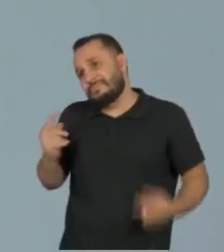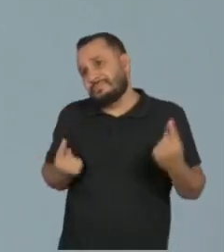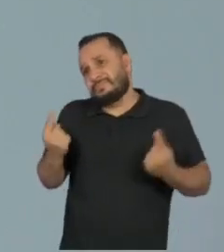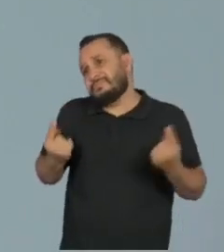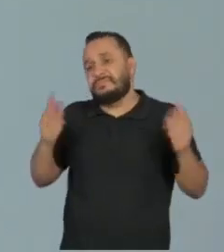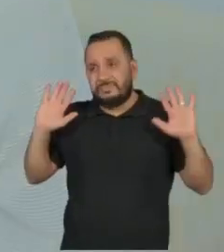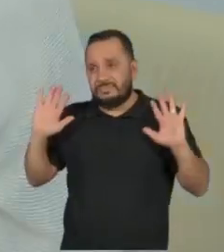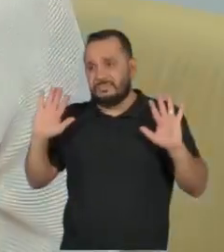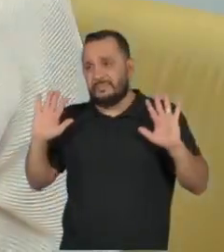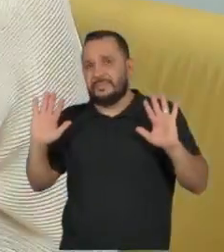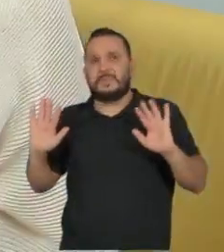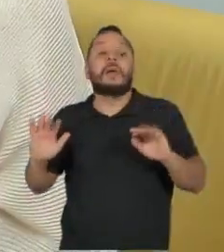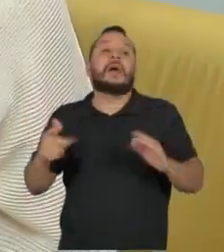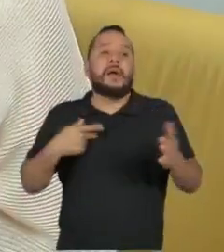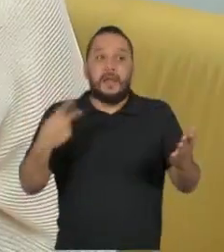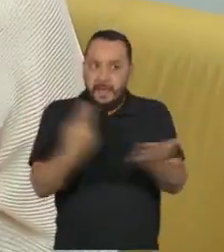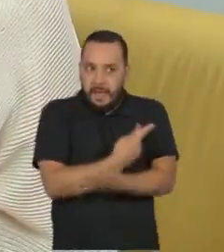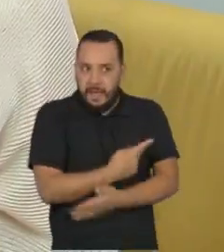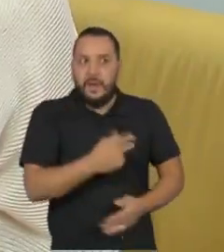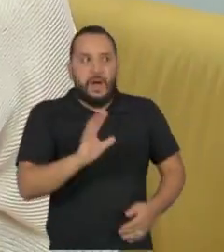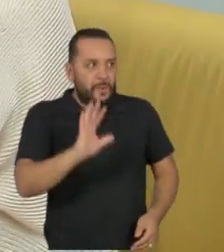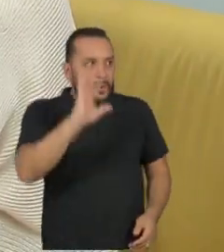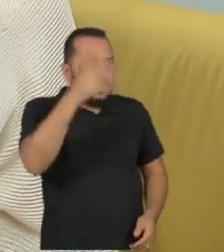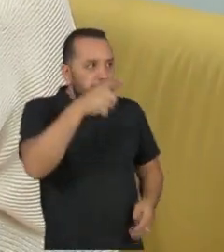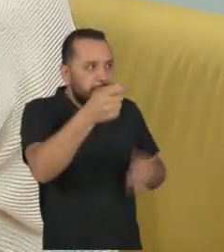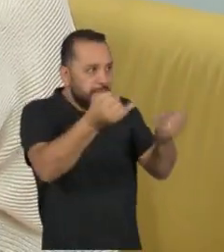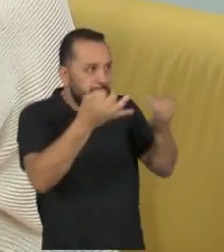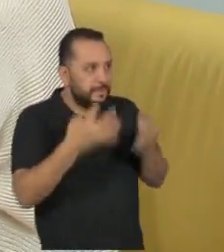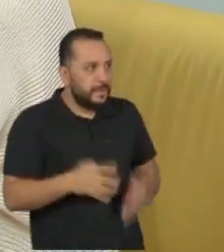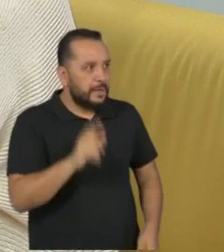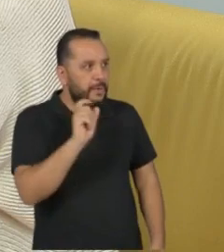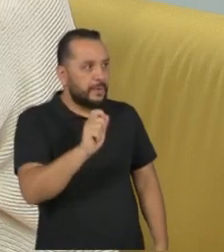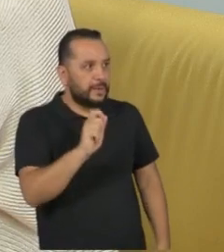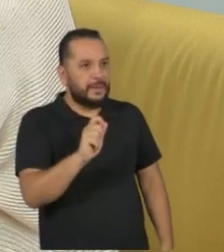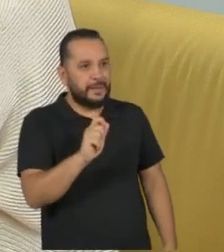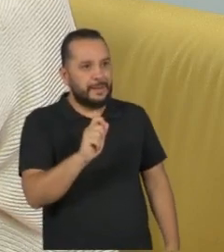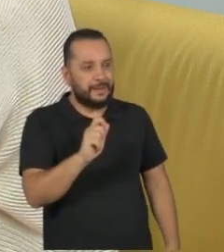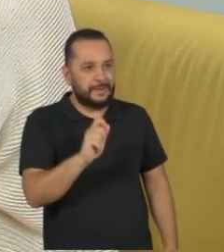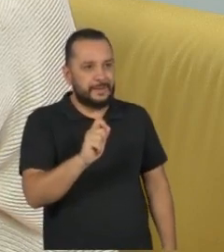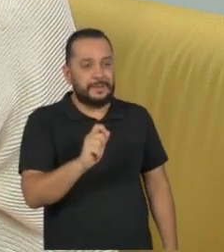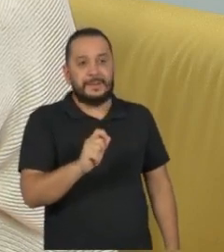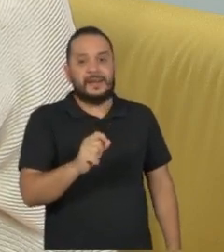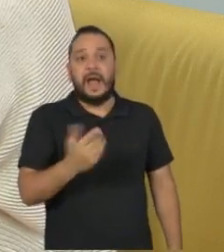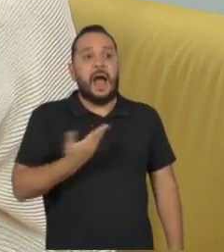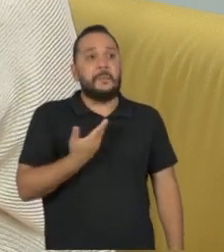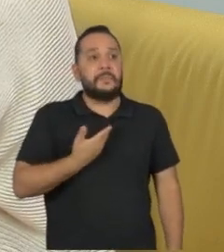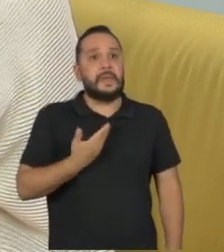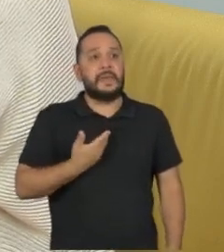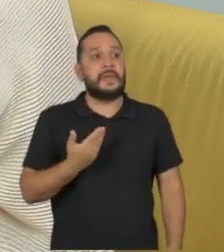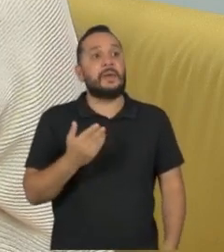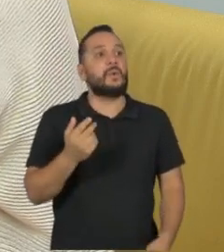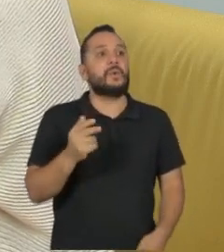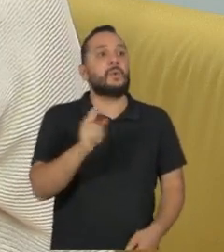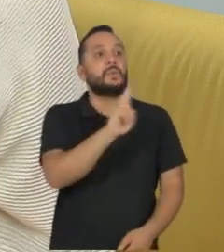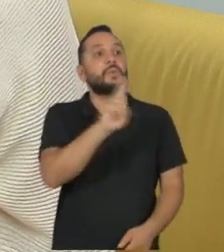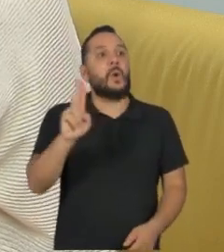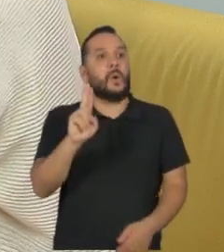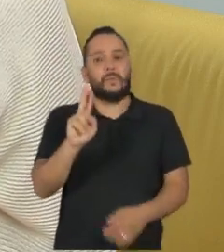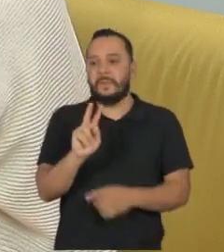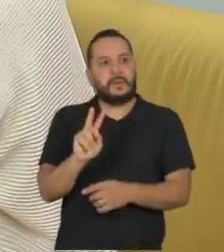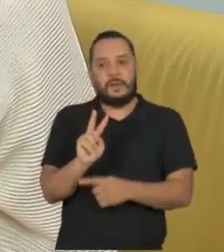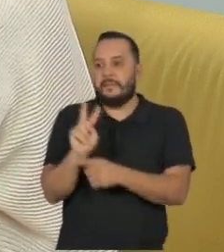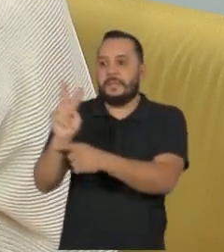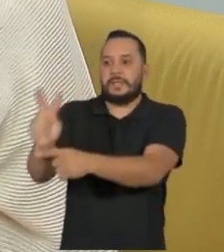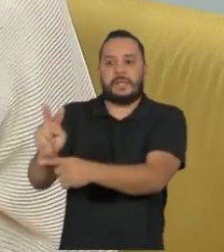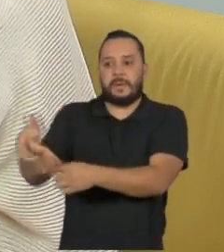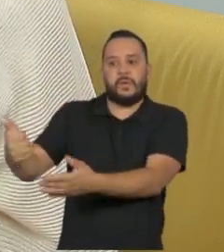erro comum, e você vai nos falar, que é o emprestar o nome, emprestar o cartão de crédito, emprestar